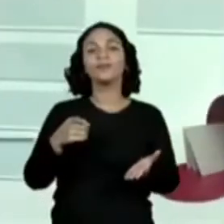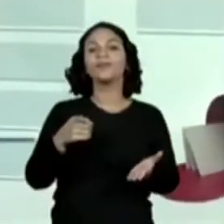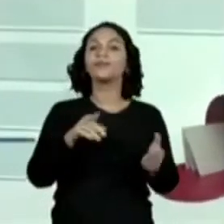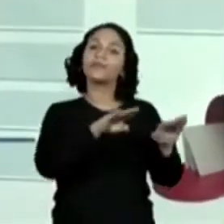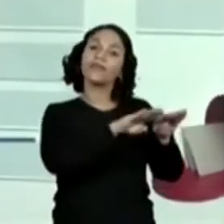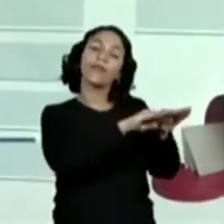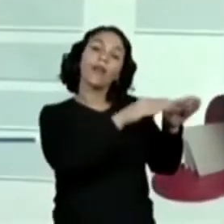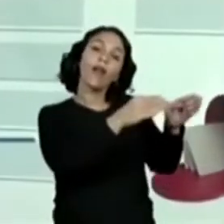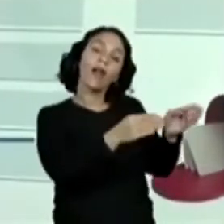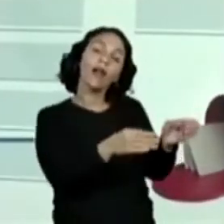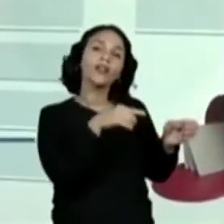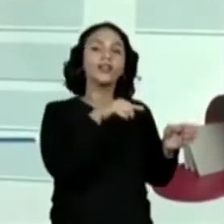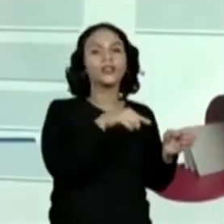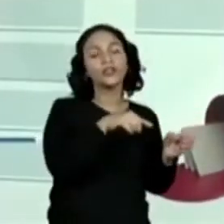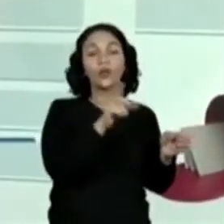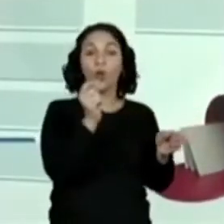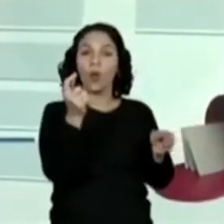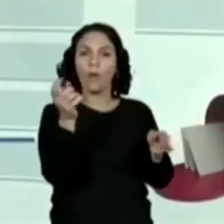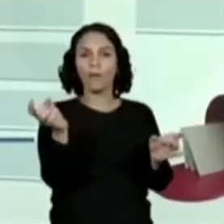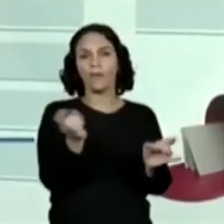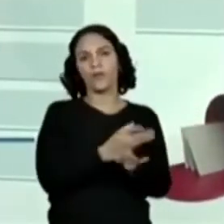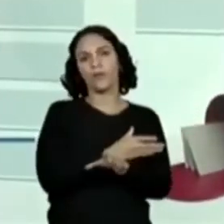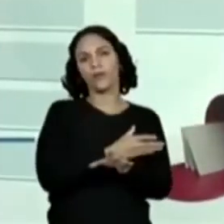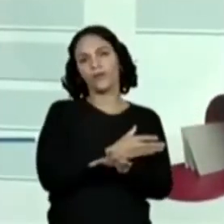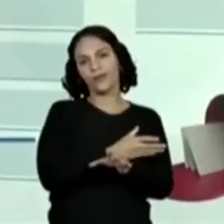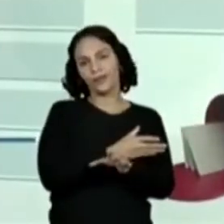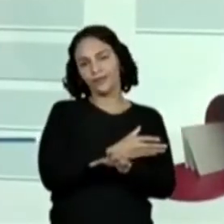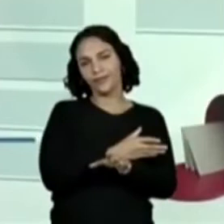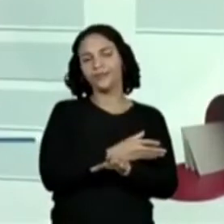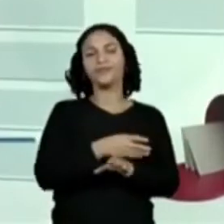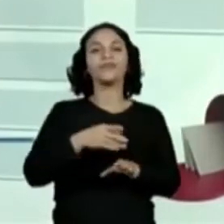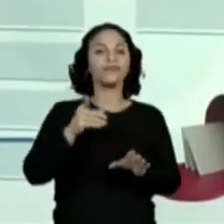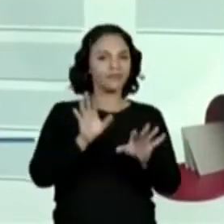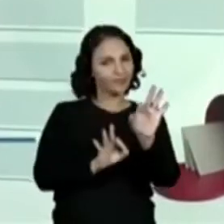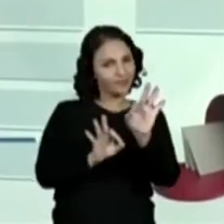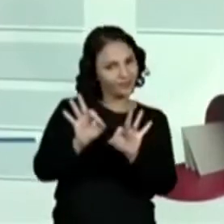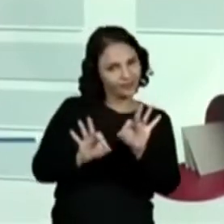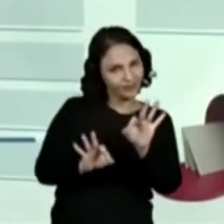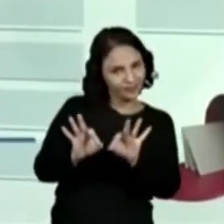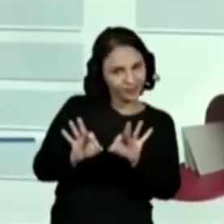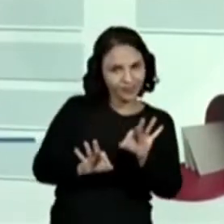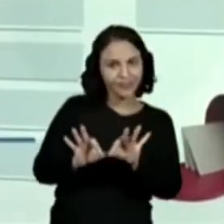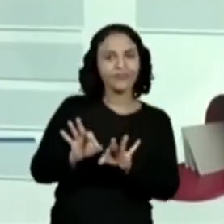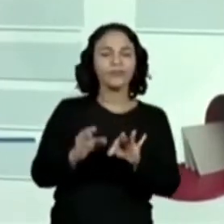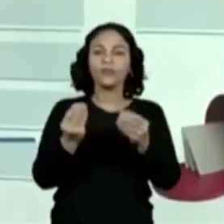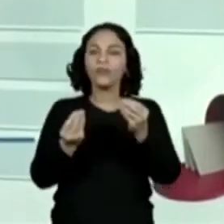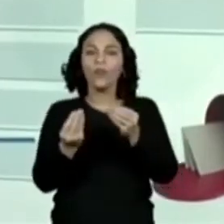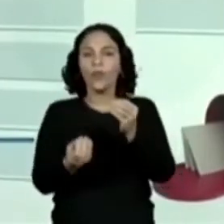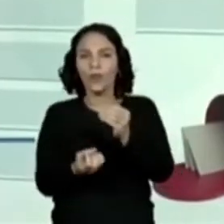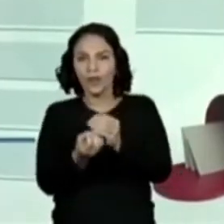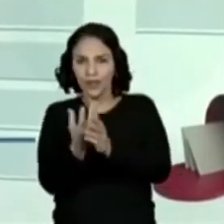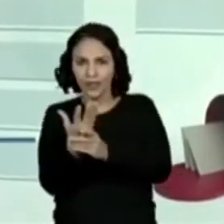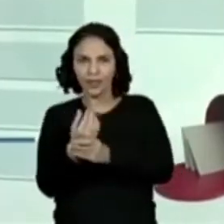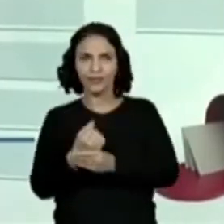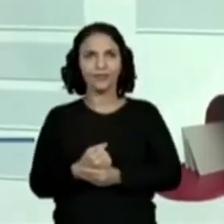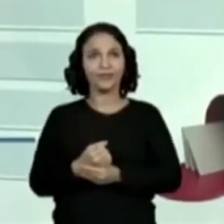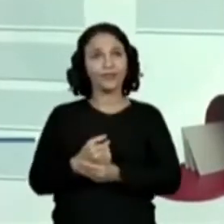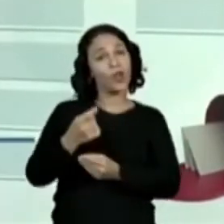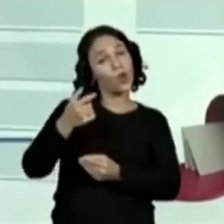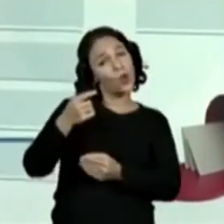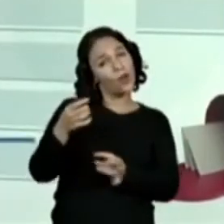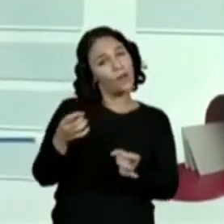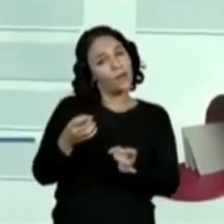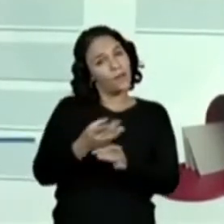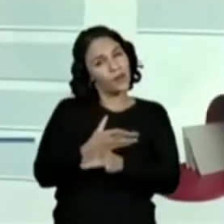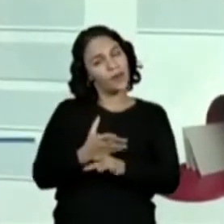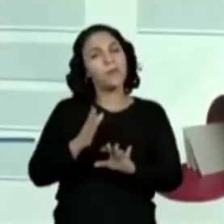caixa de correio que está quase pronta. E nós vamos planejar aí a confecção. Ela está quase pronta, mas a